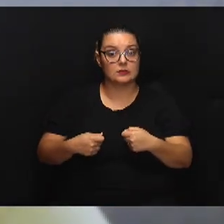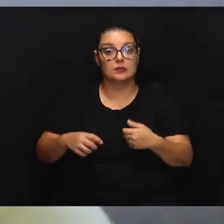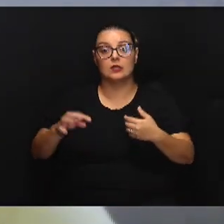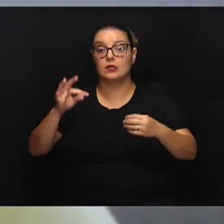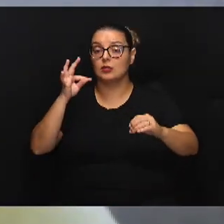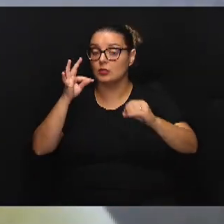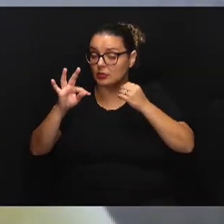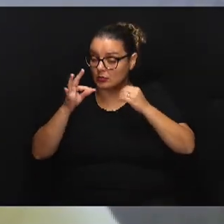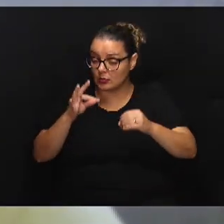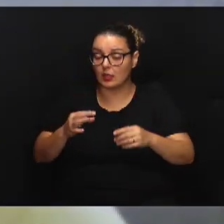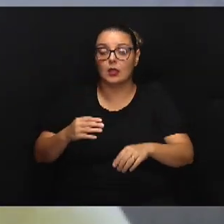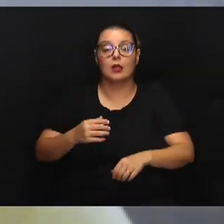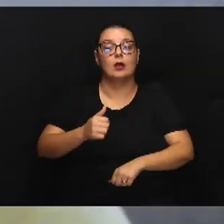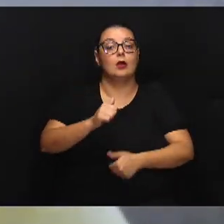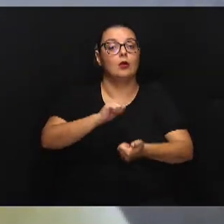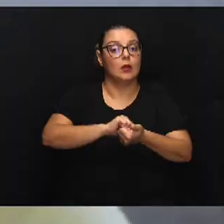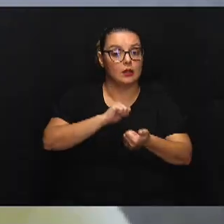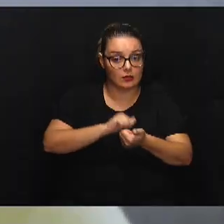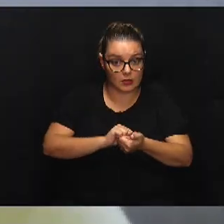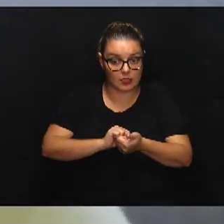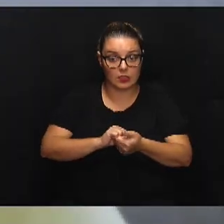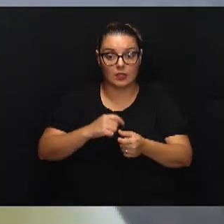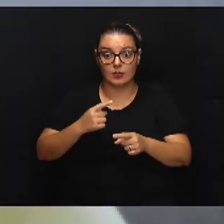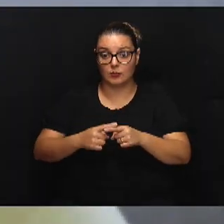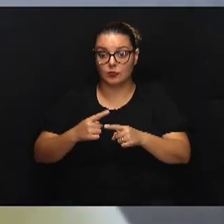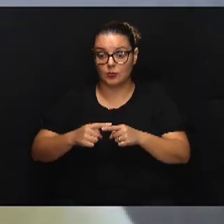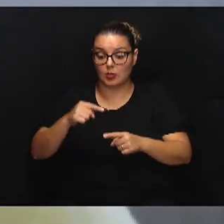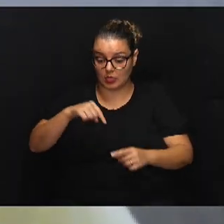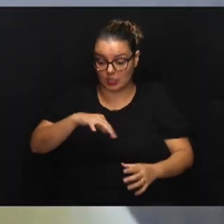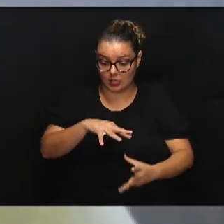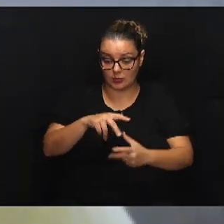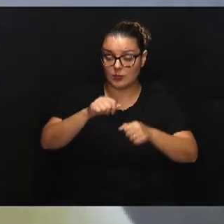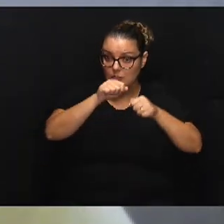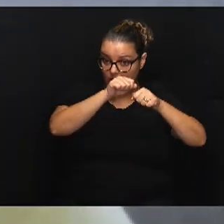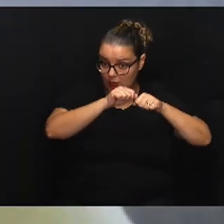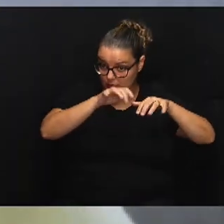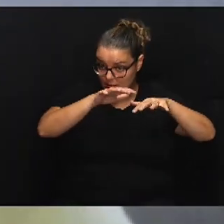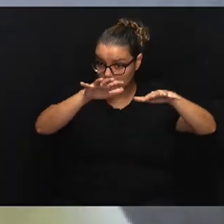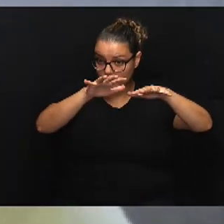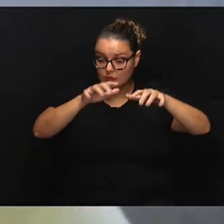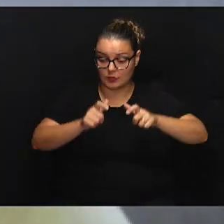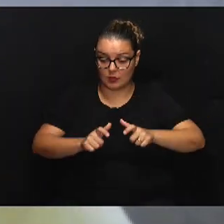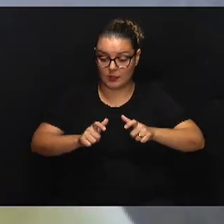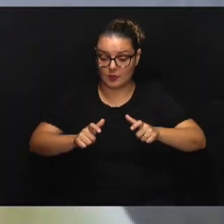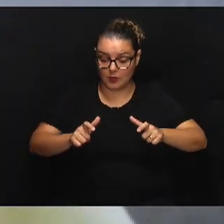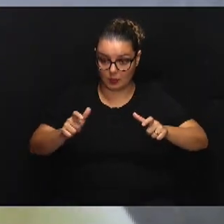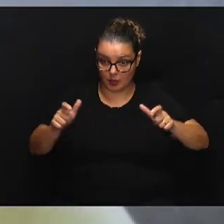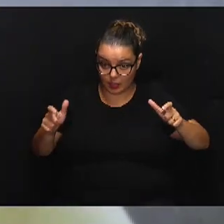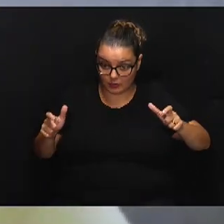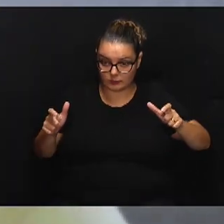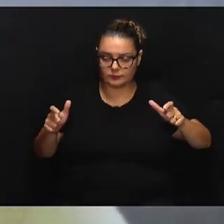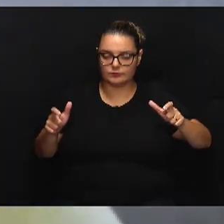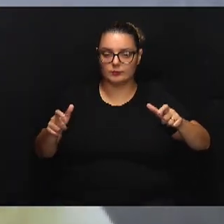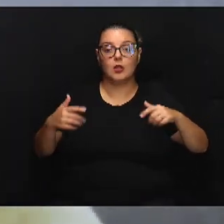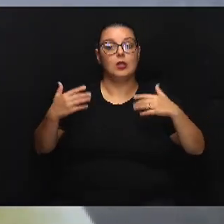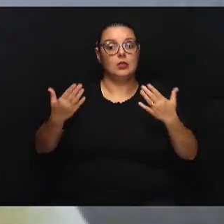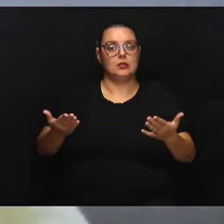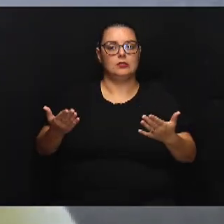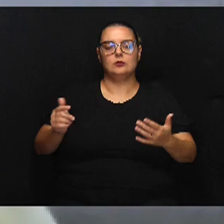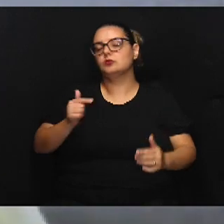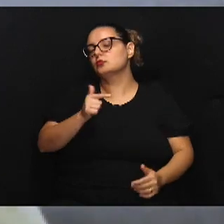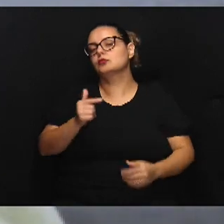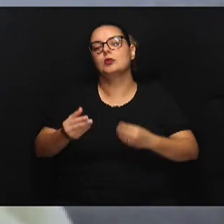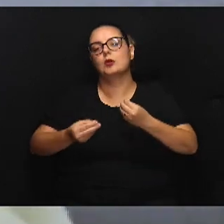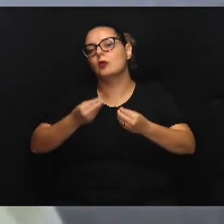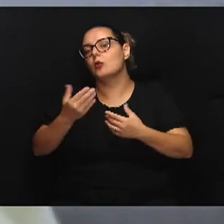terapeutas qualificados, porque este mundo do autismo está crescendo cada vez mais. Então, não dá mais